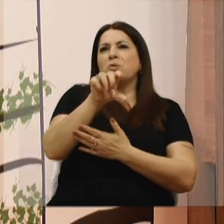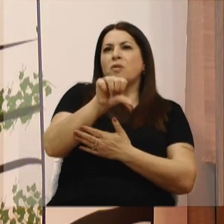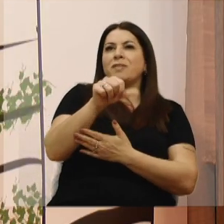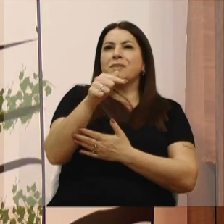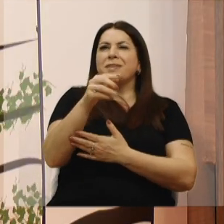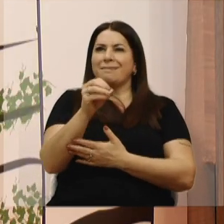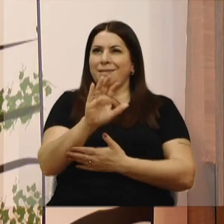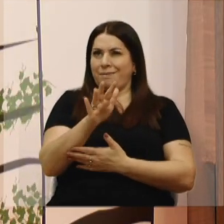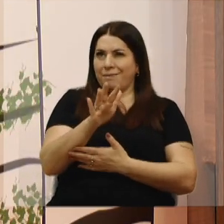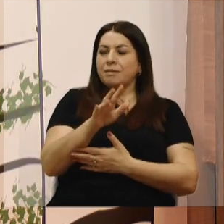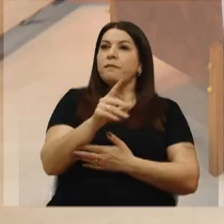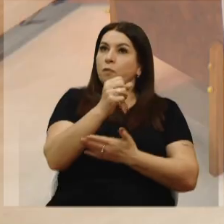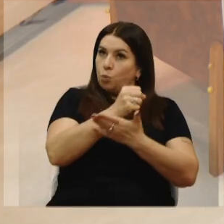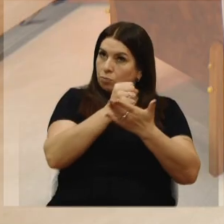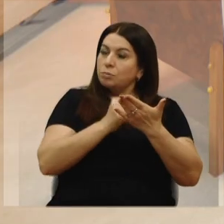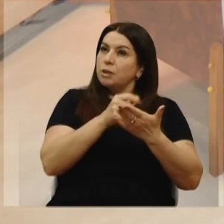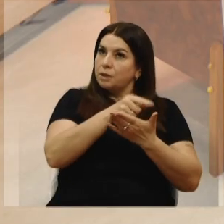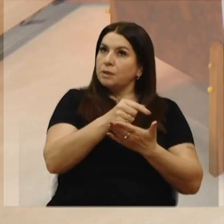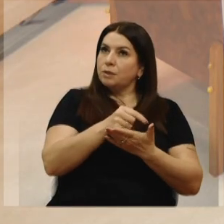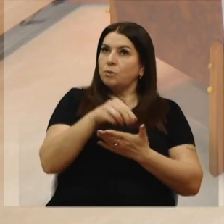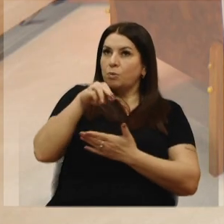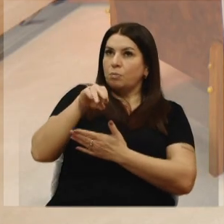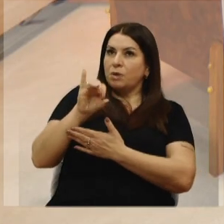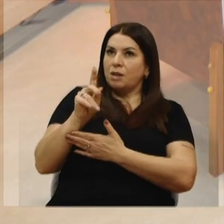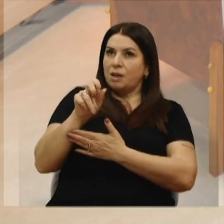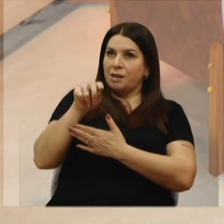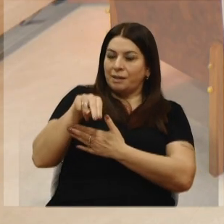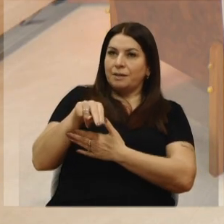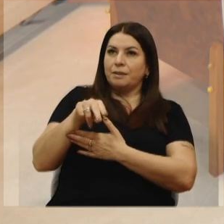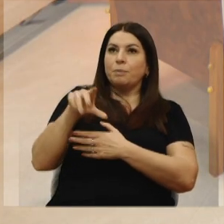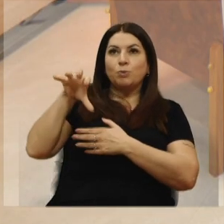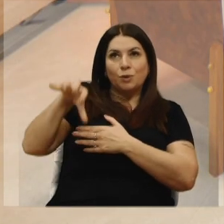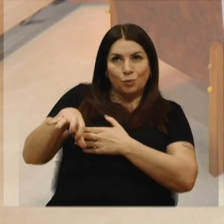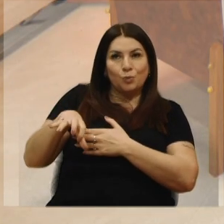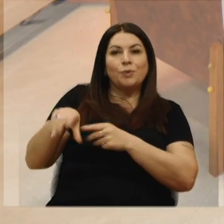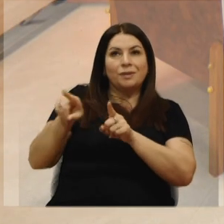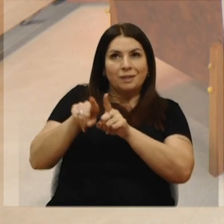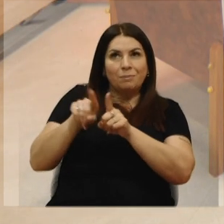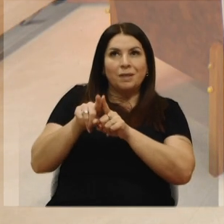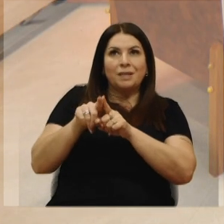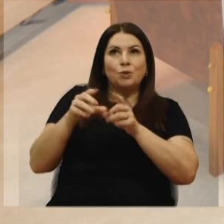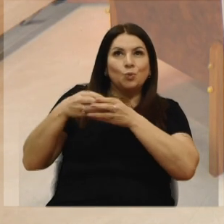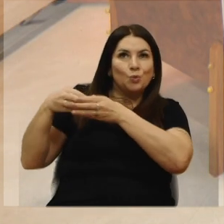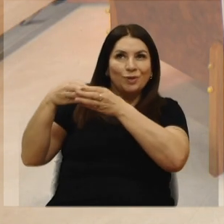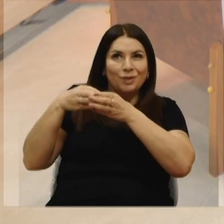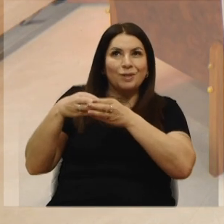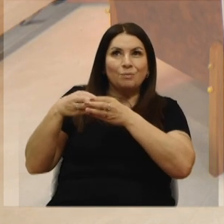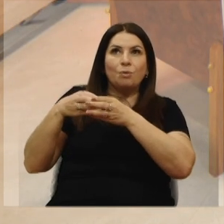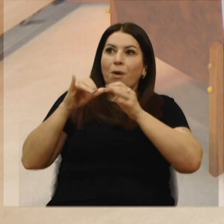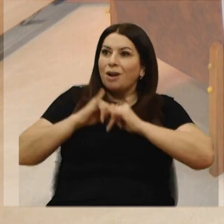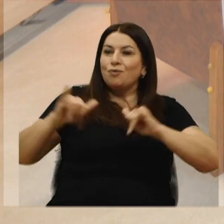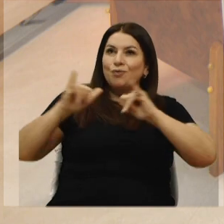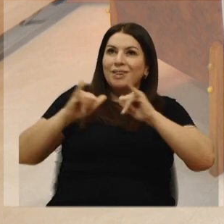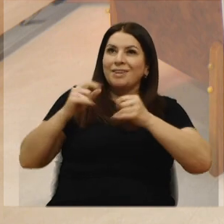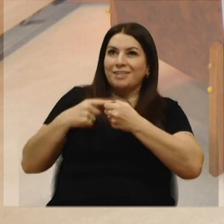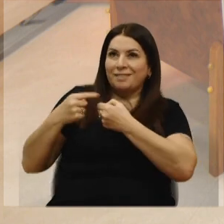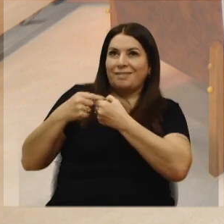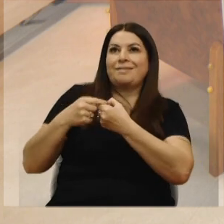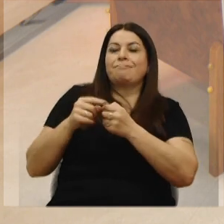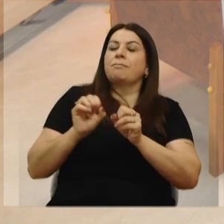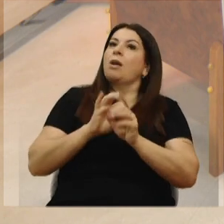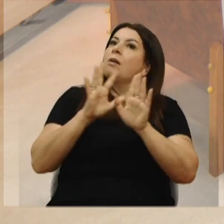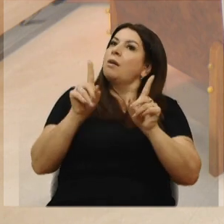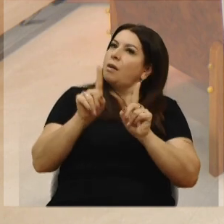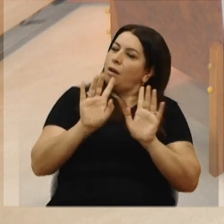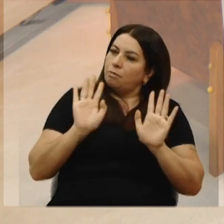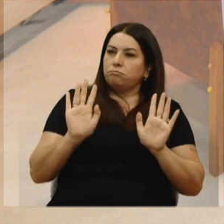de 1970. Foi contratado o Michelin pelo departamento de turismo, para divulgar a